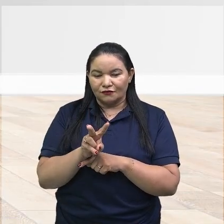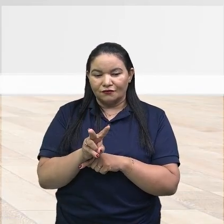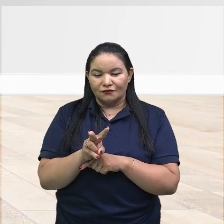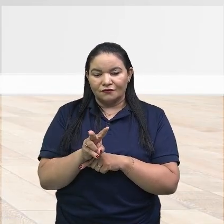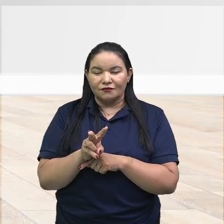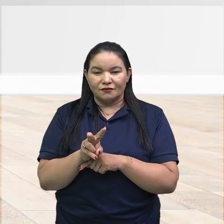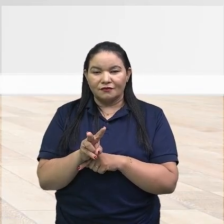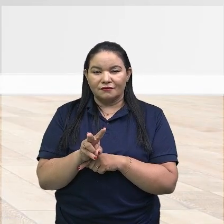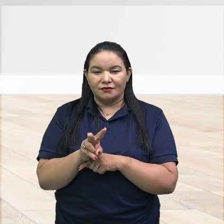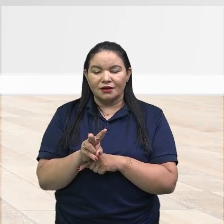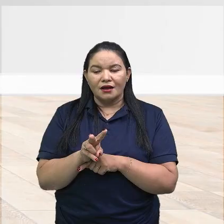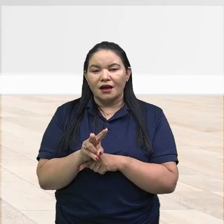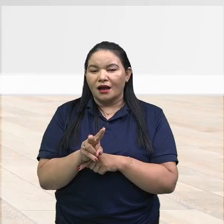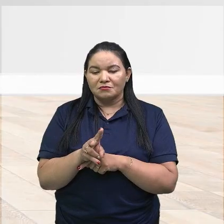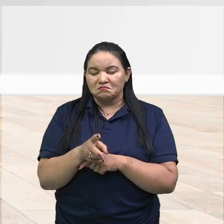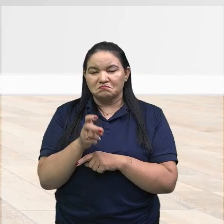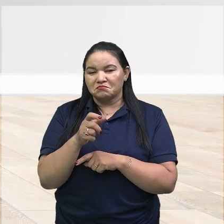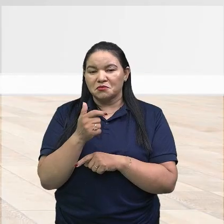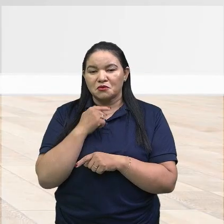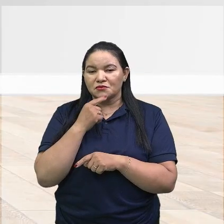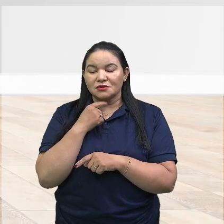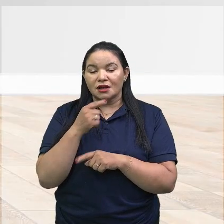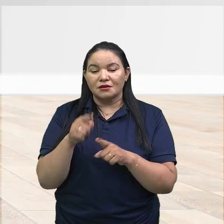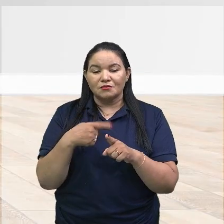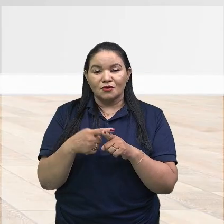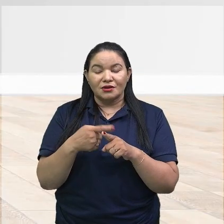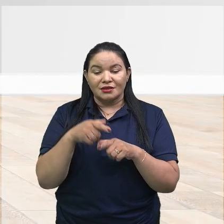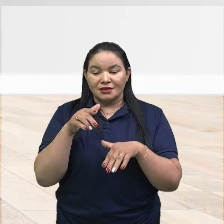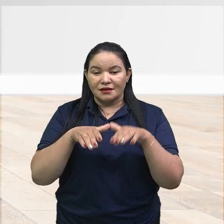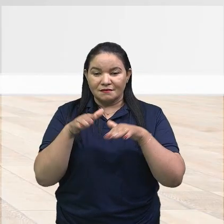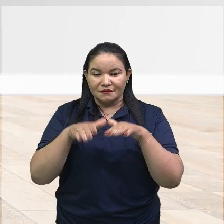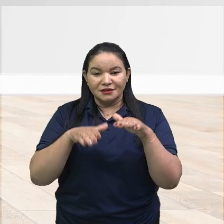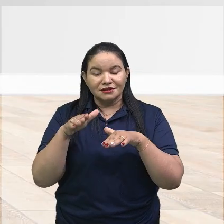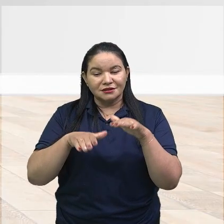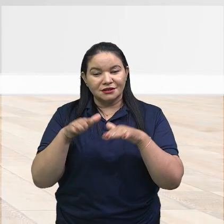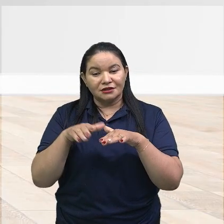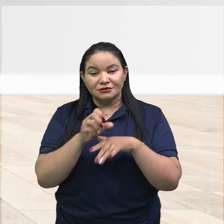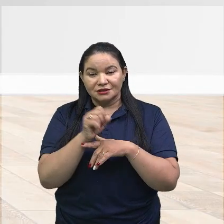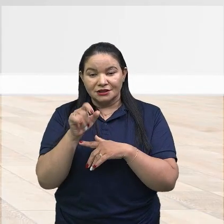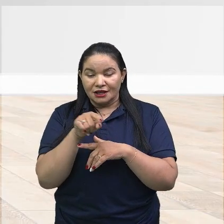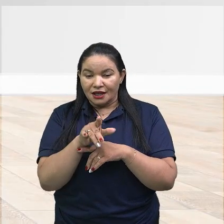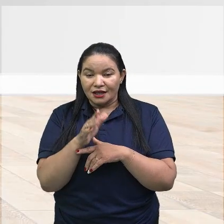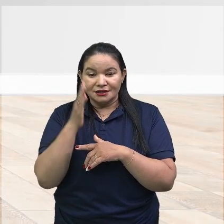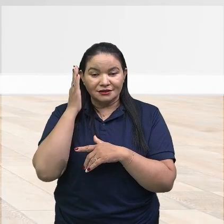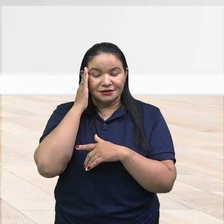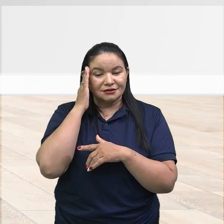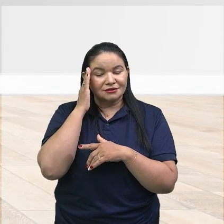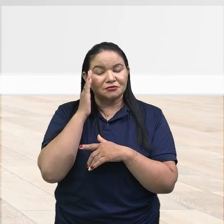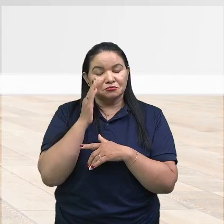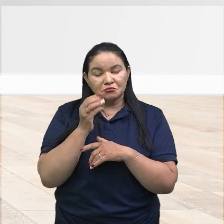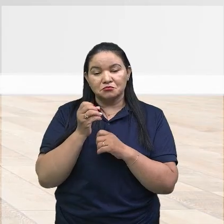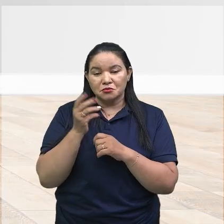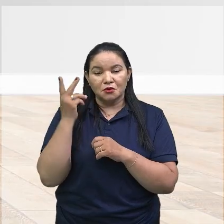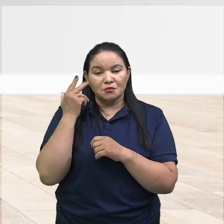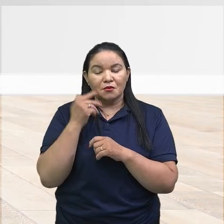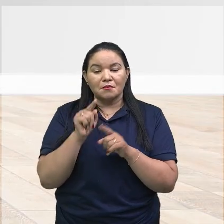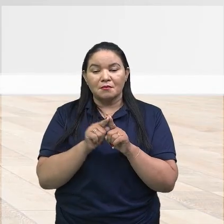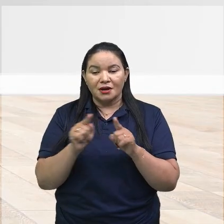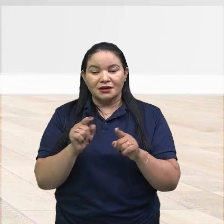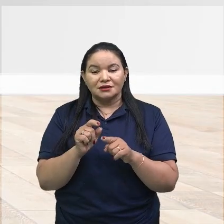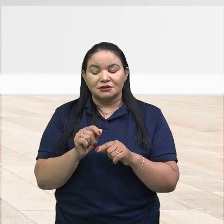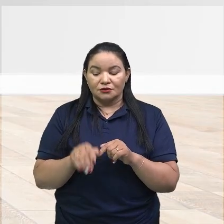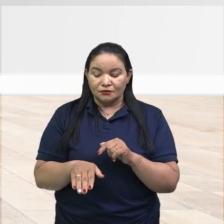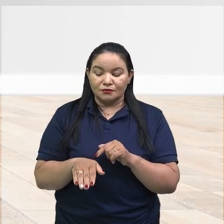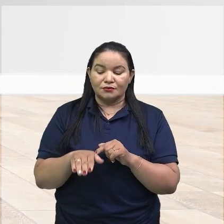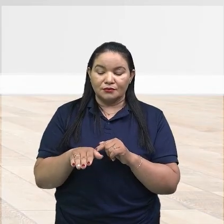para ela assim, né? Depende da leitura, do contexto pessoal dela, do conhecimento prévio que ela tem. A partir do momento que ela vai crescendo,